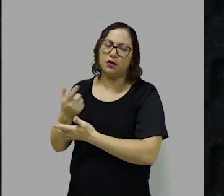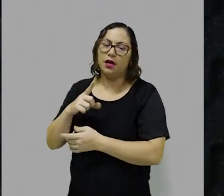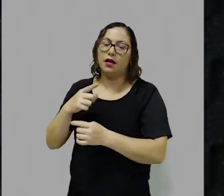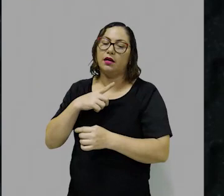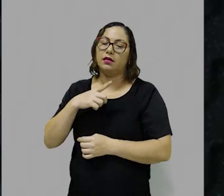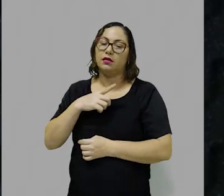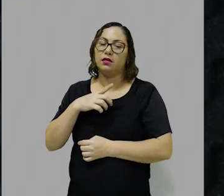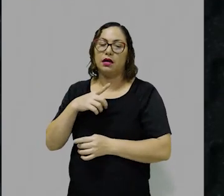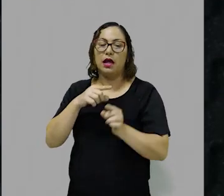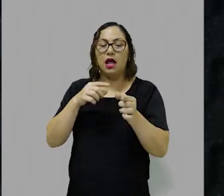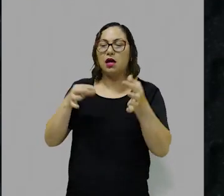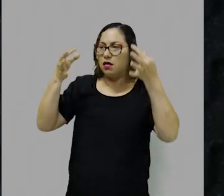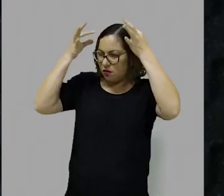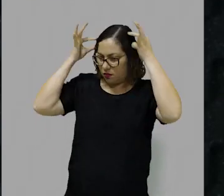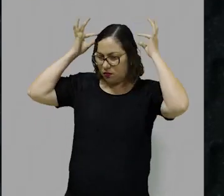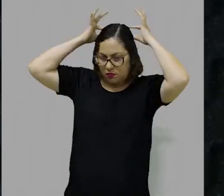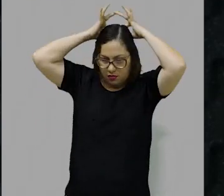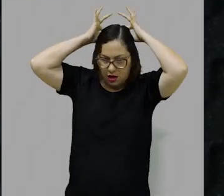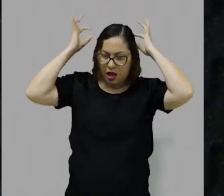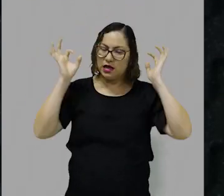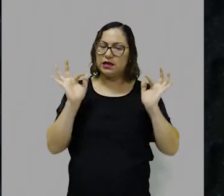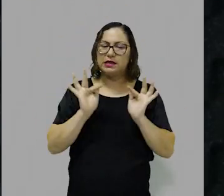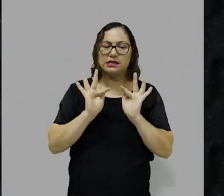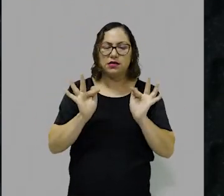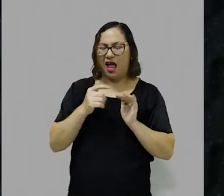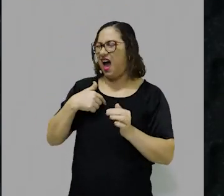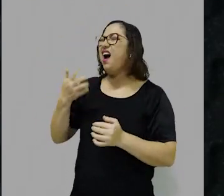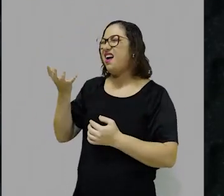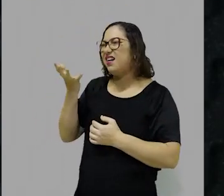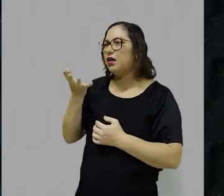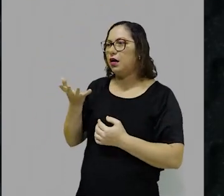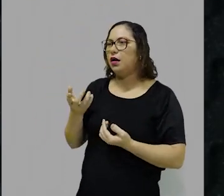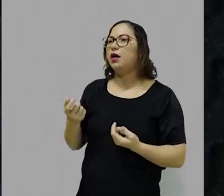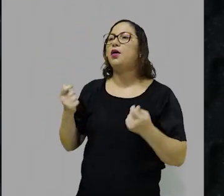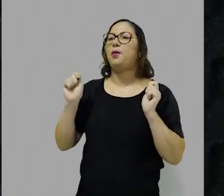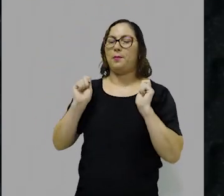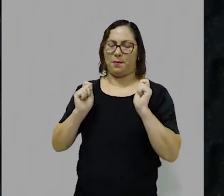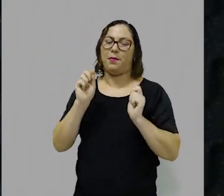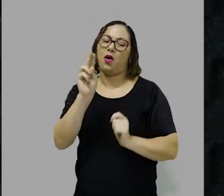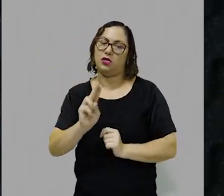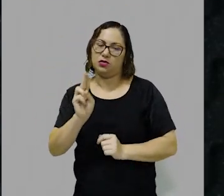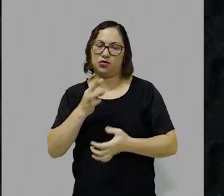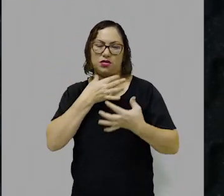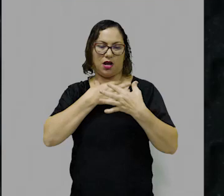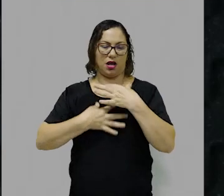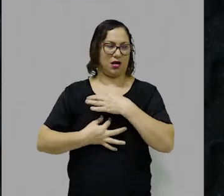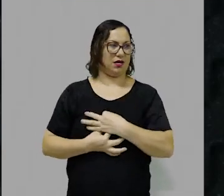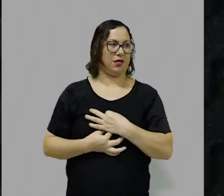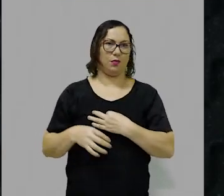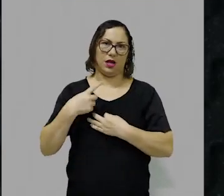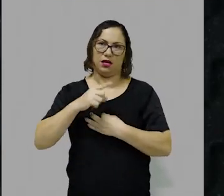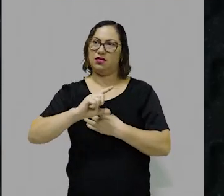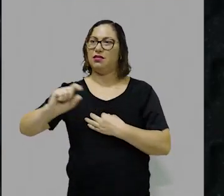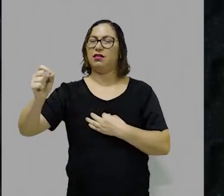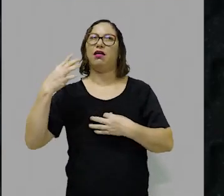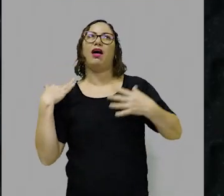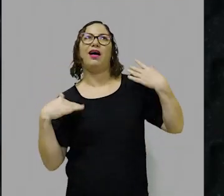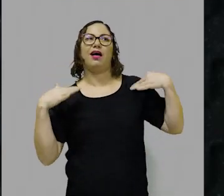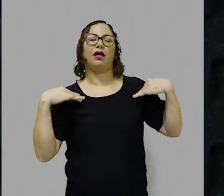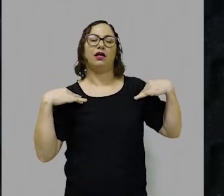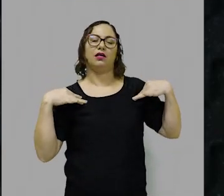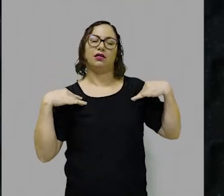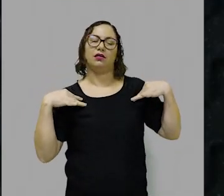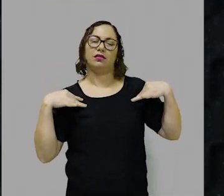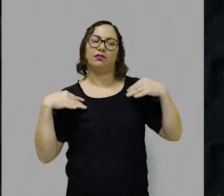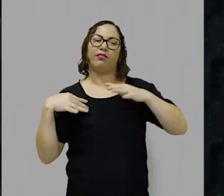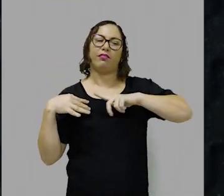coisa simples, é um prendedor de cabelo. Eu, professor, gostaria de um negócio desse. Dá para usar até no cordão, dependendo da situação. Agora, tu sair aqui, neguinho